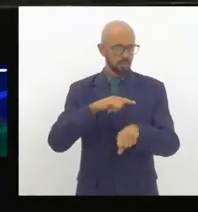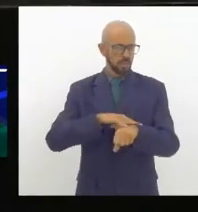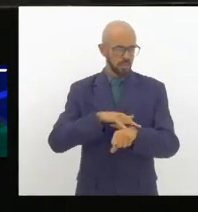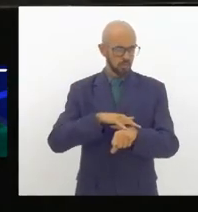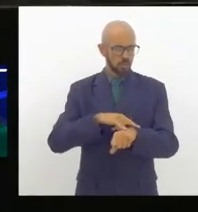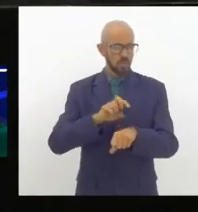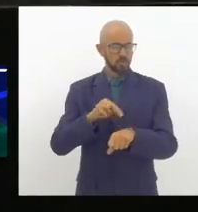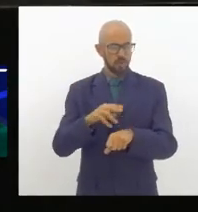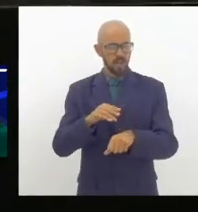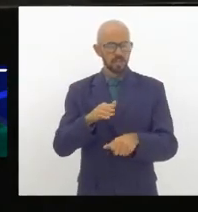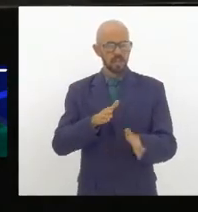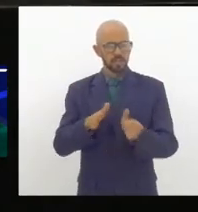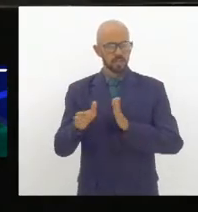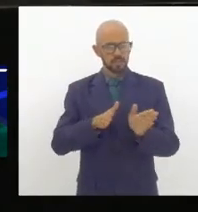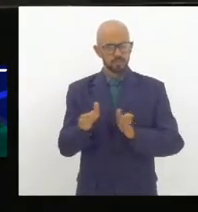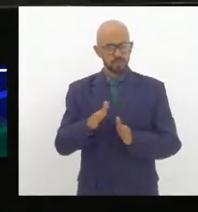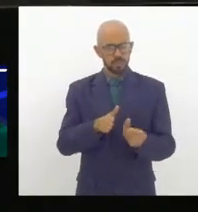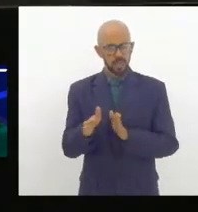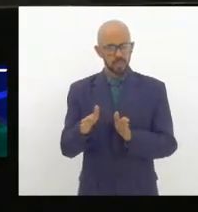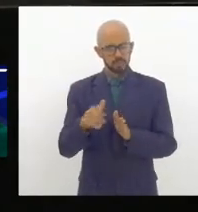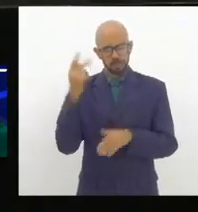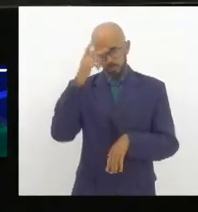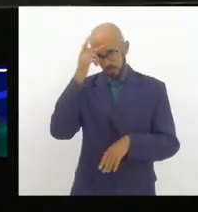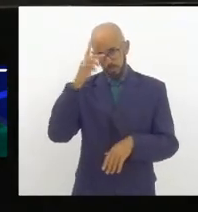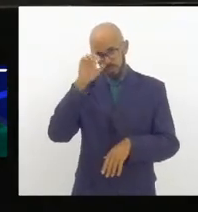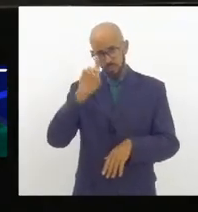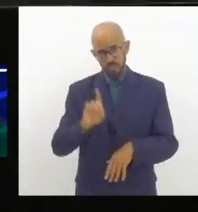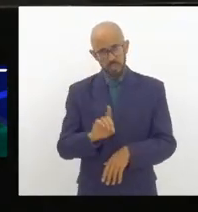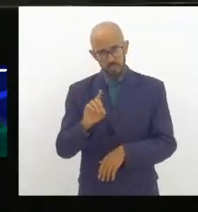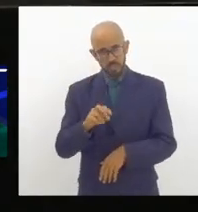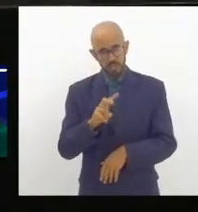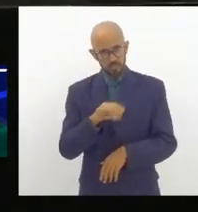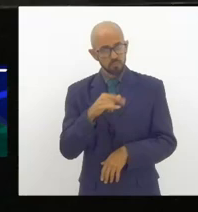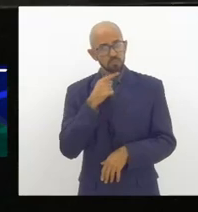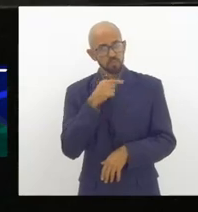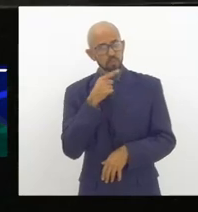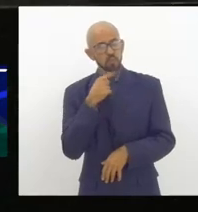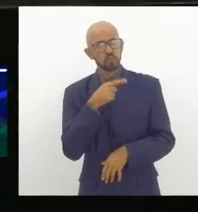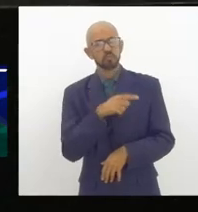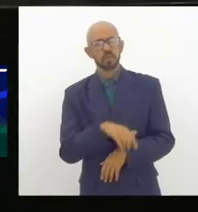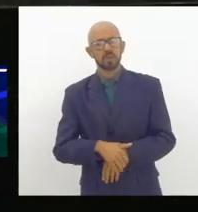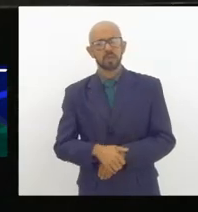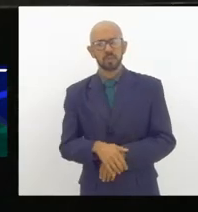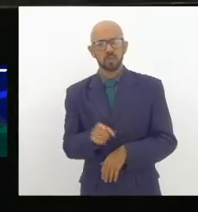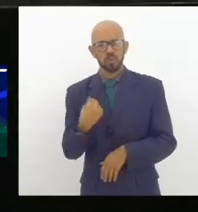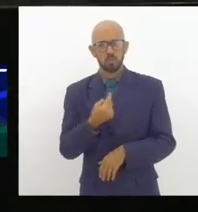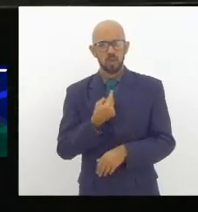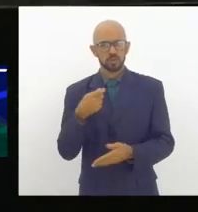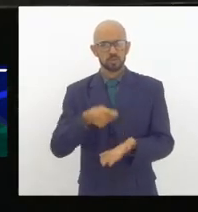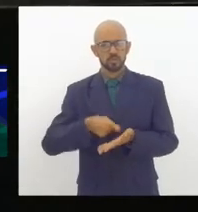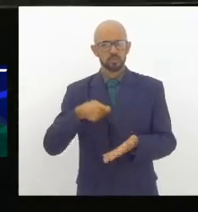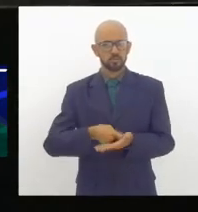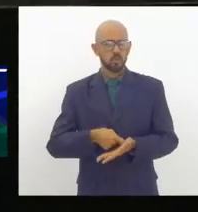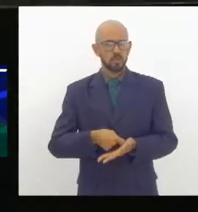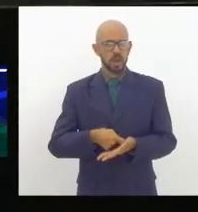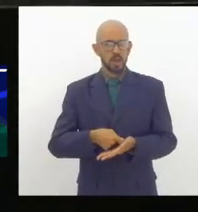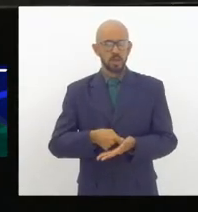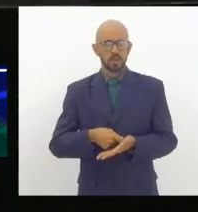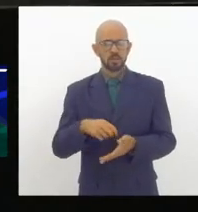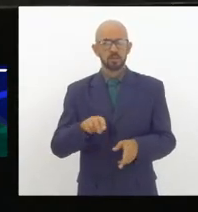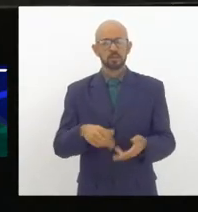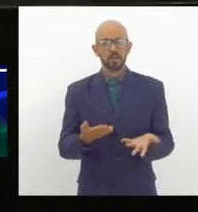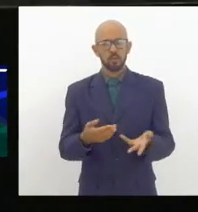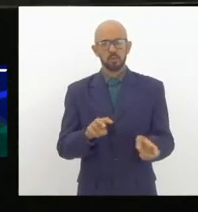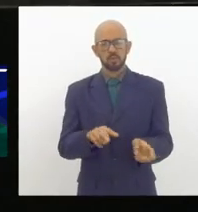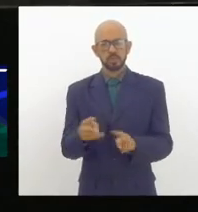colocar as rampas de acesso de acesso para deficiente físico será que vai acontecer nós estaremos aqui para cobrar então estou fazendo